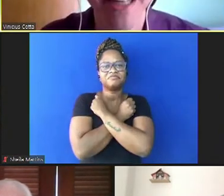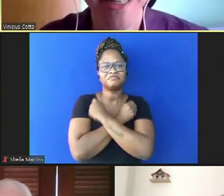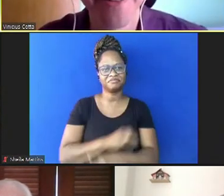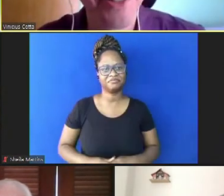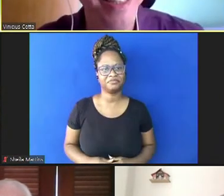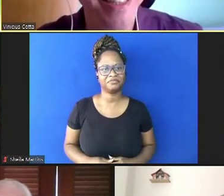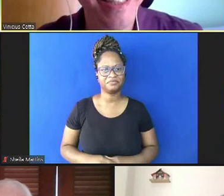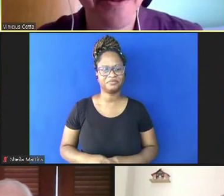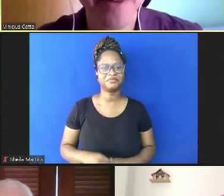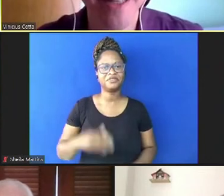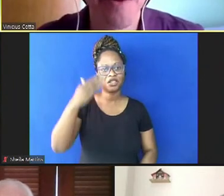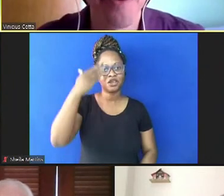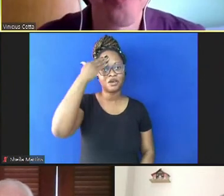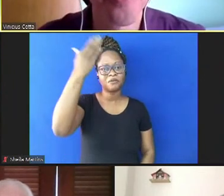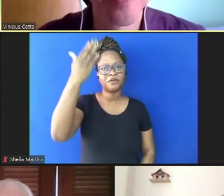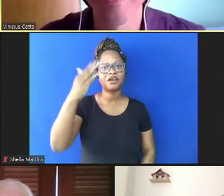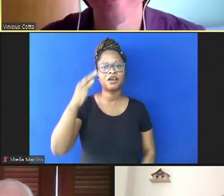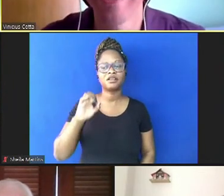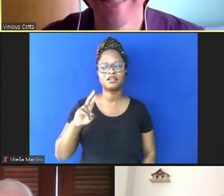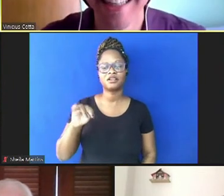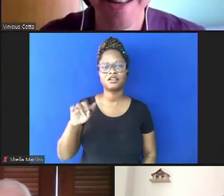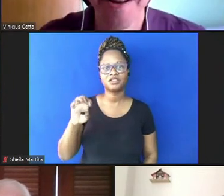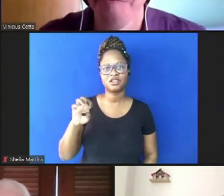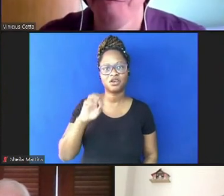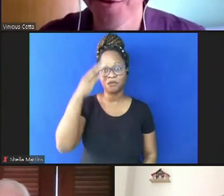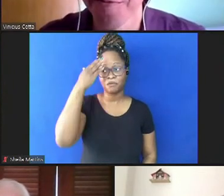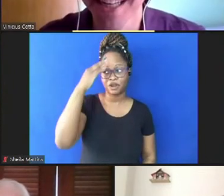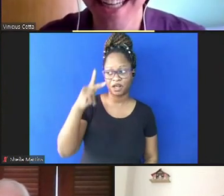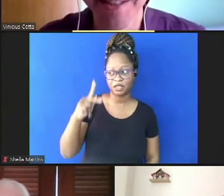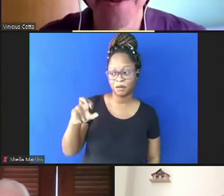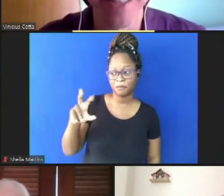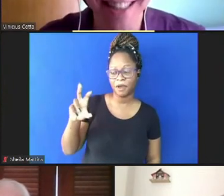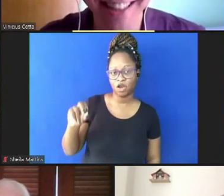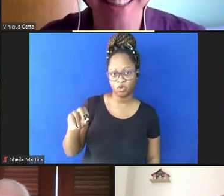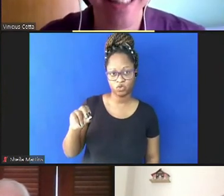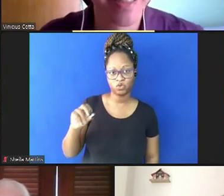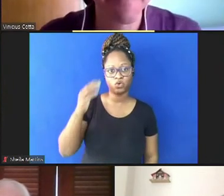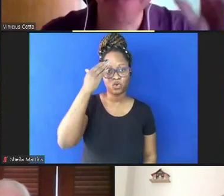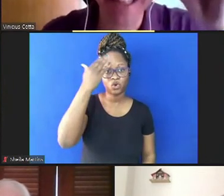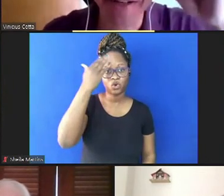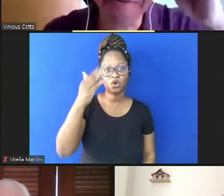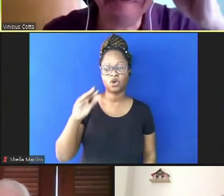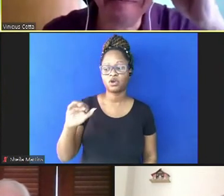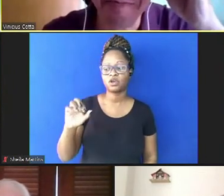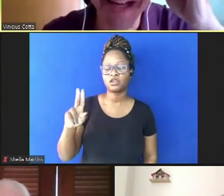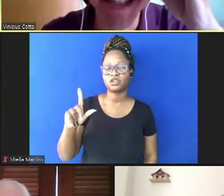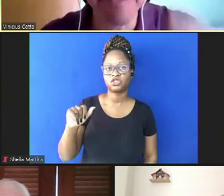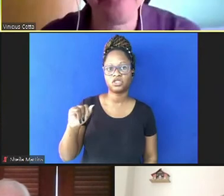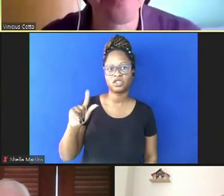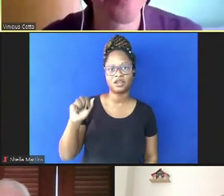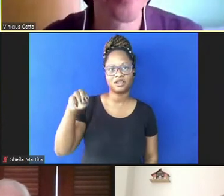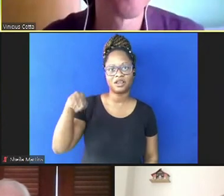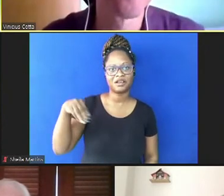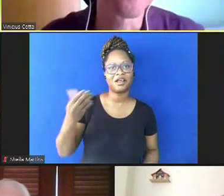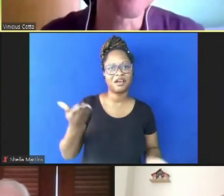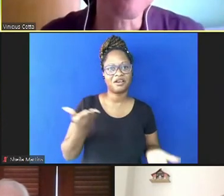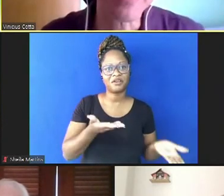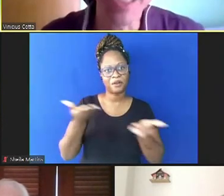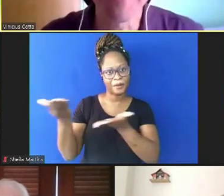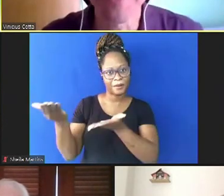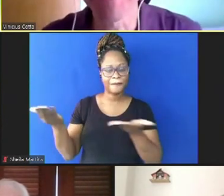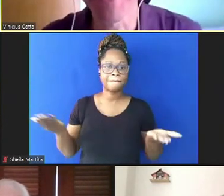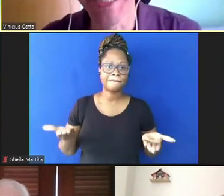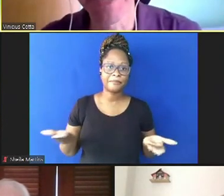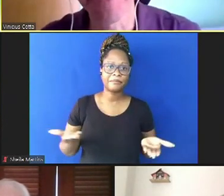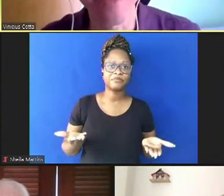Muito obrigado, Cristiane. Obrigado, Paulo Bus. Muito obrigado, Cristina Guila. Então, passamos